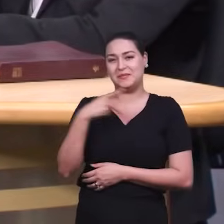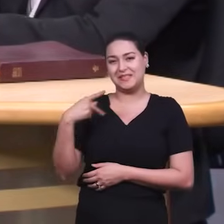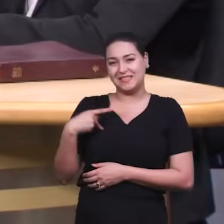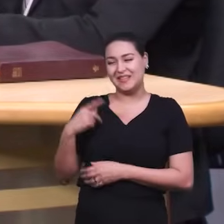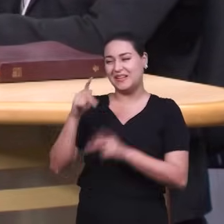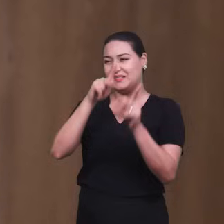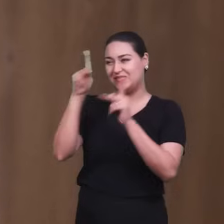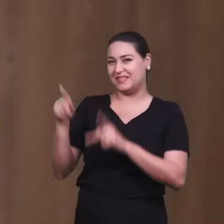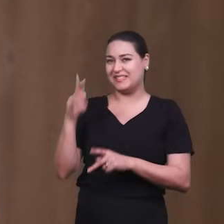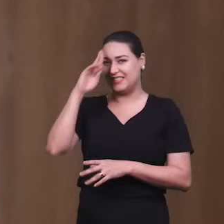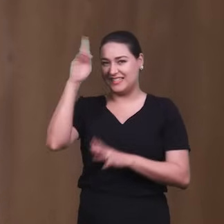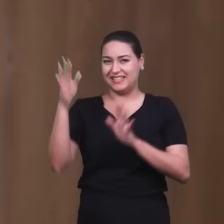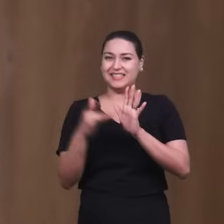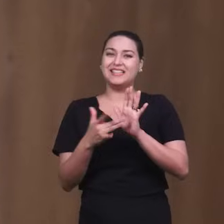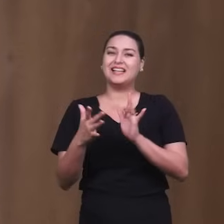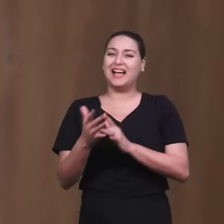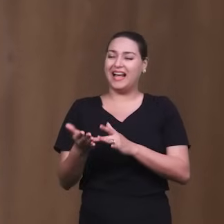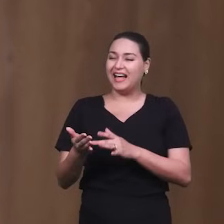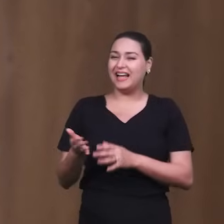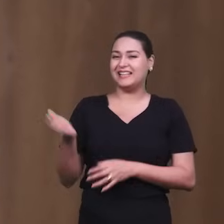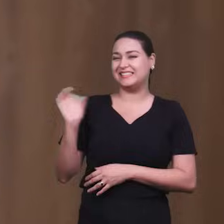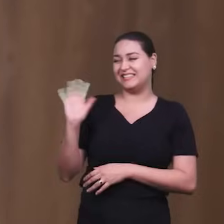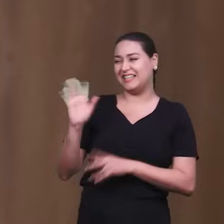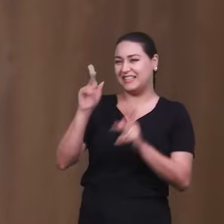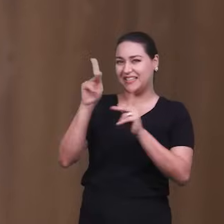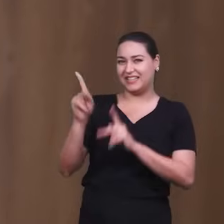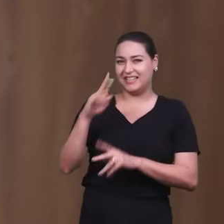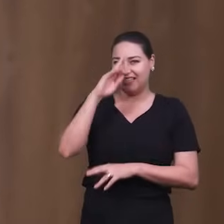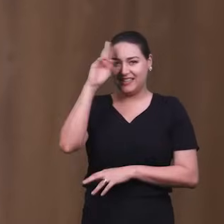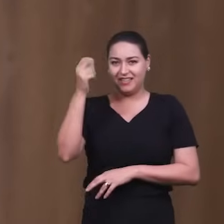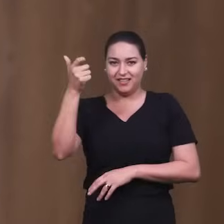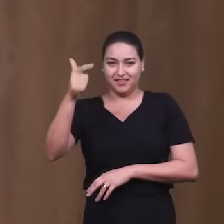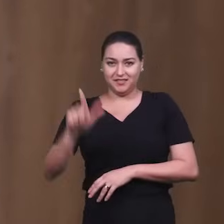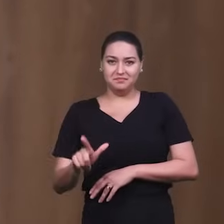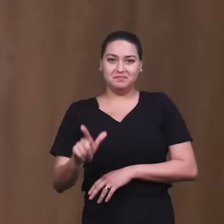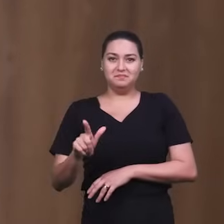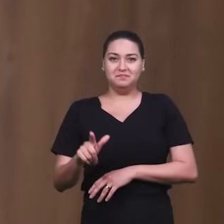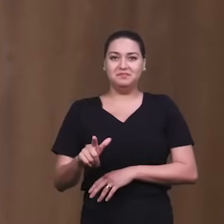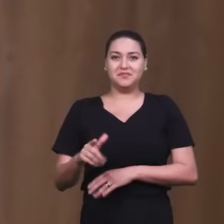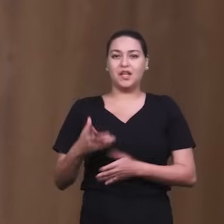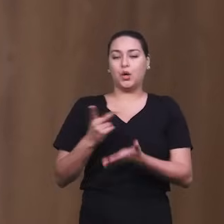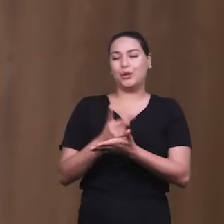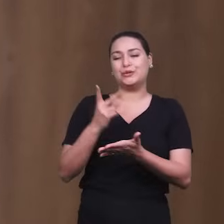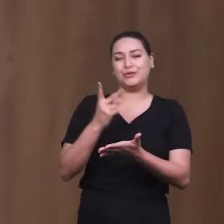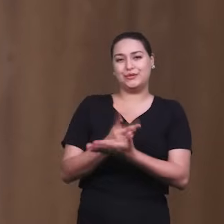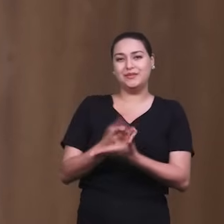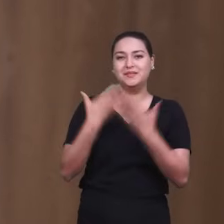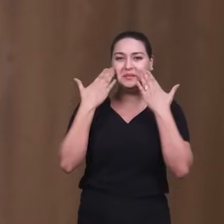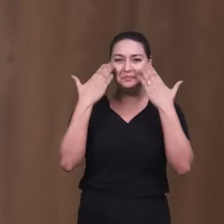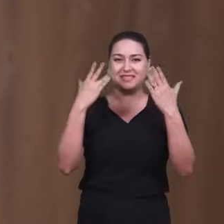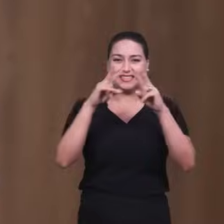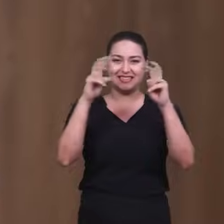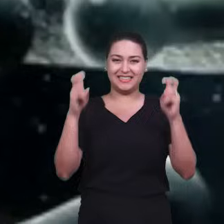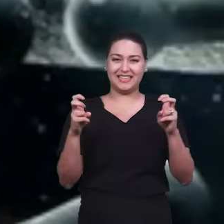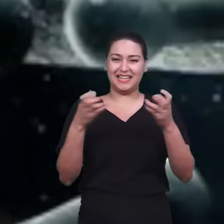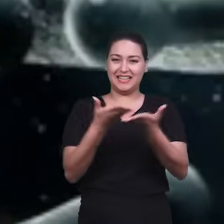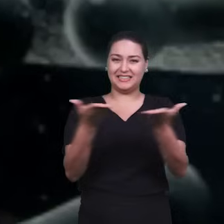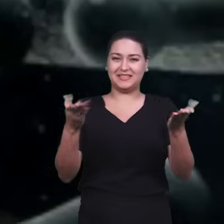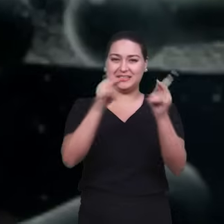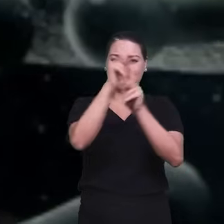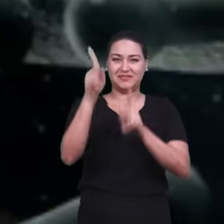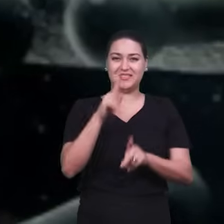Senhor, os irmãos. No próximo episódio nós daremos continuidade a este tema. A todos, a paz do Senhor Jesus.